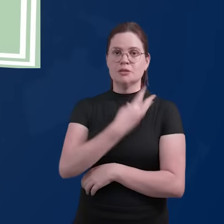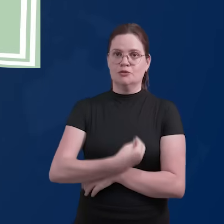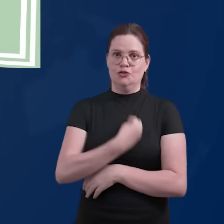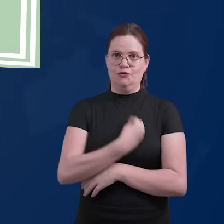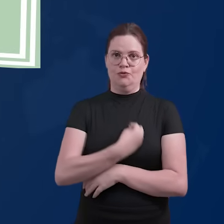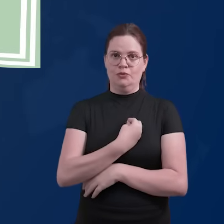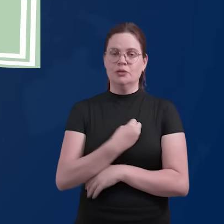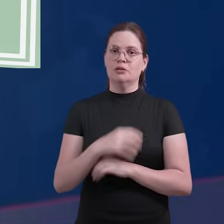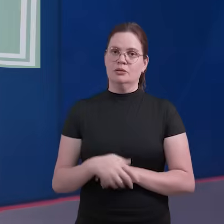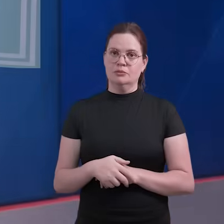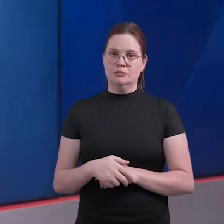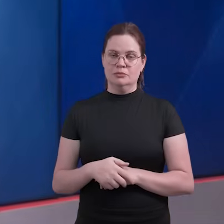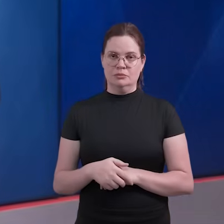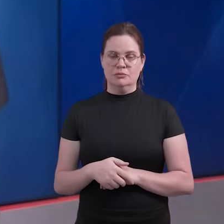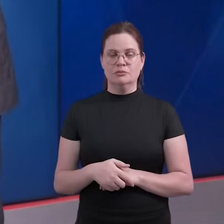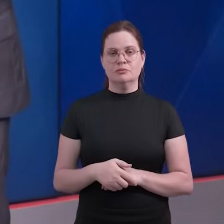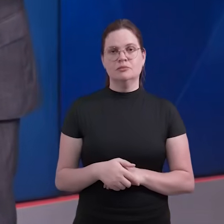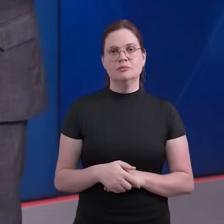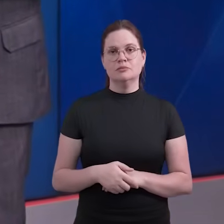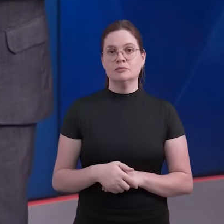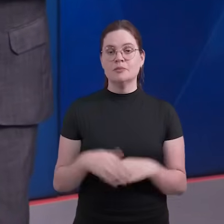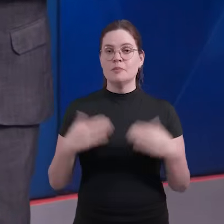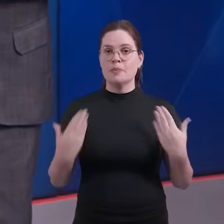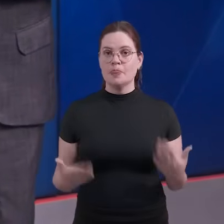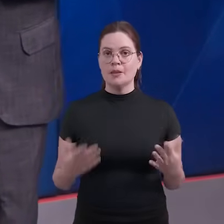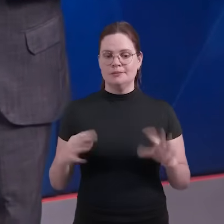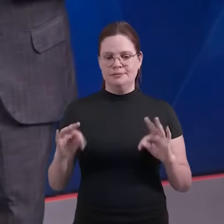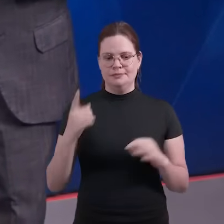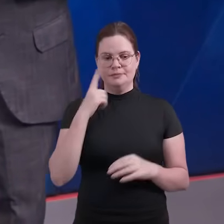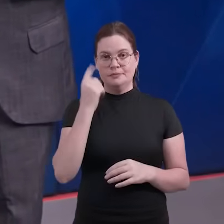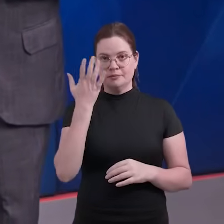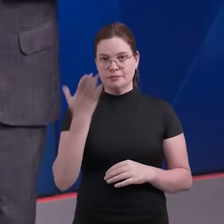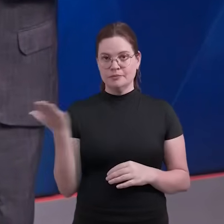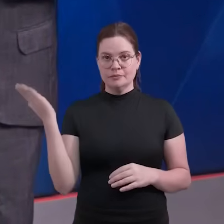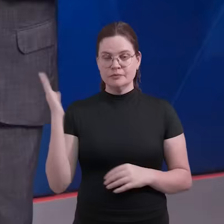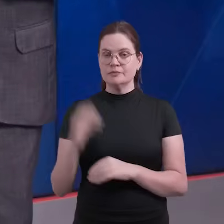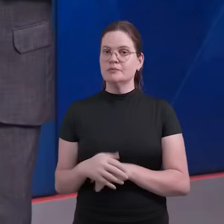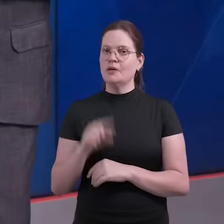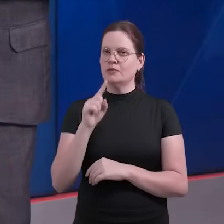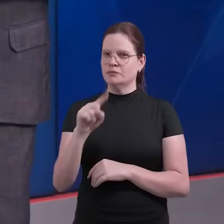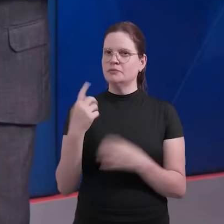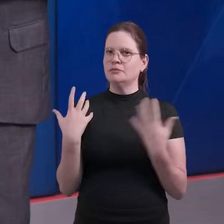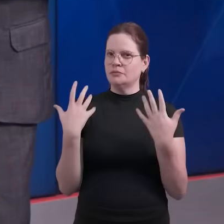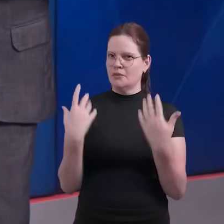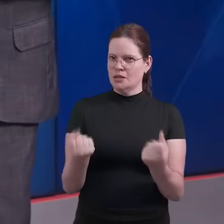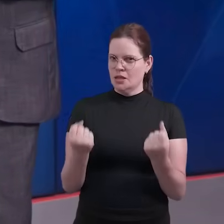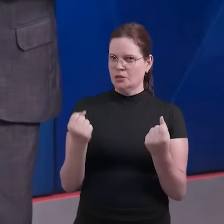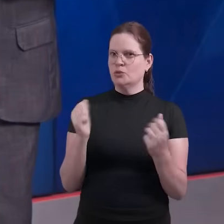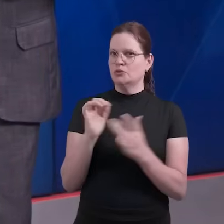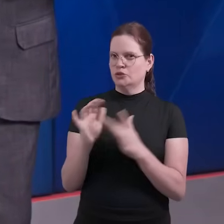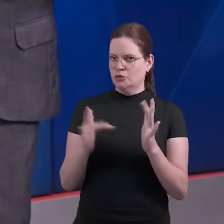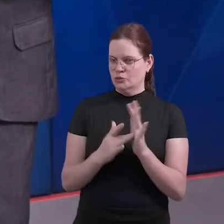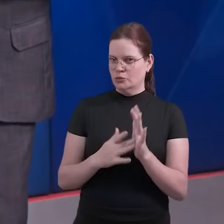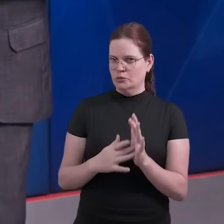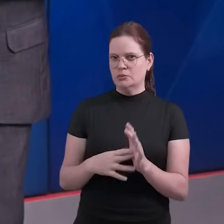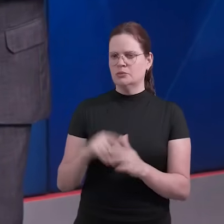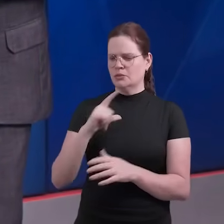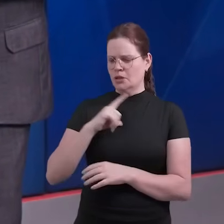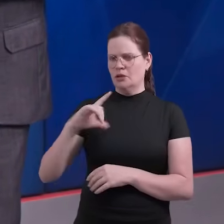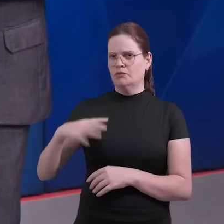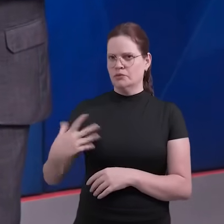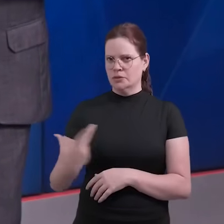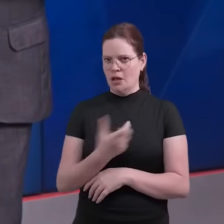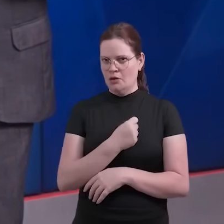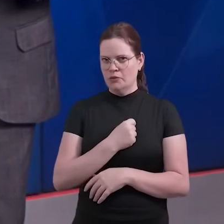outra melhor. Isso é que é conversão. Aí sim, diante desse quadro, portanto, você aceitou o chamado e recebeu